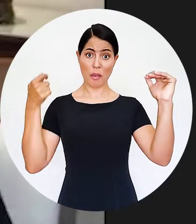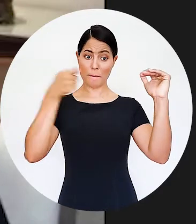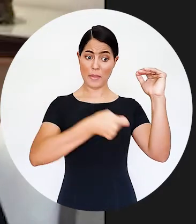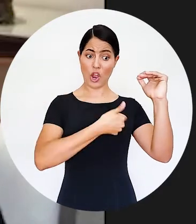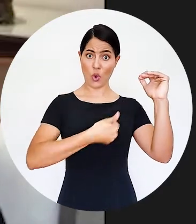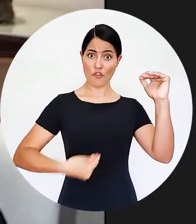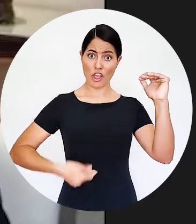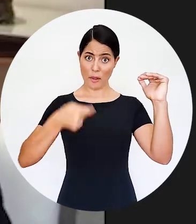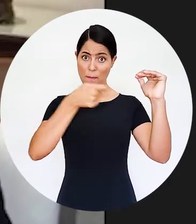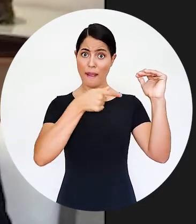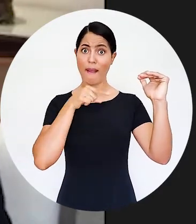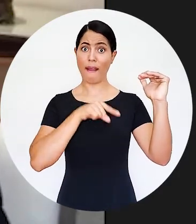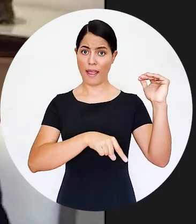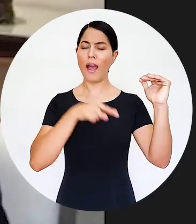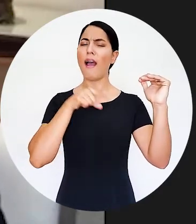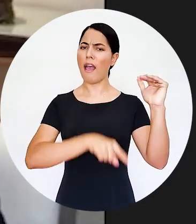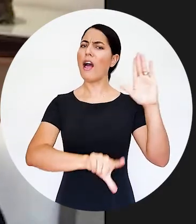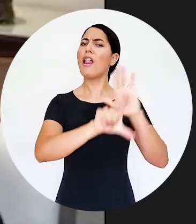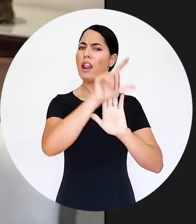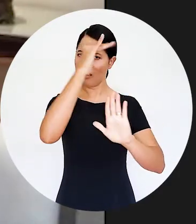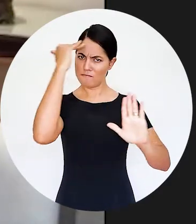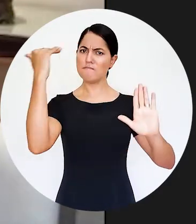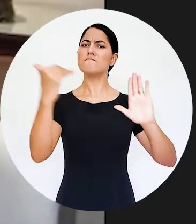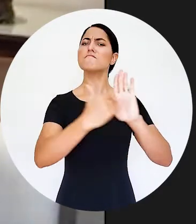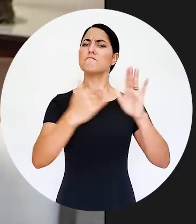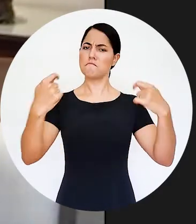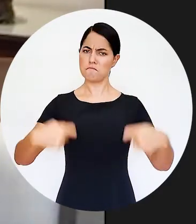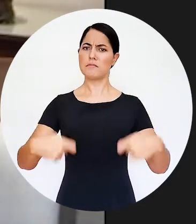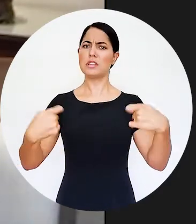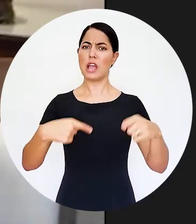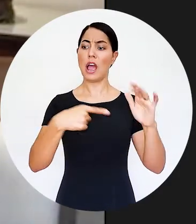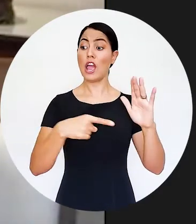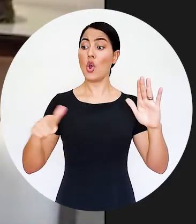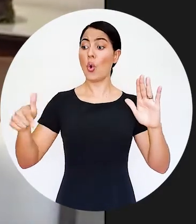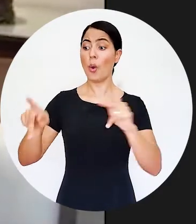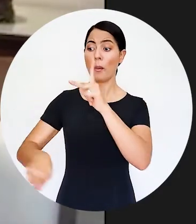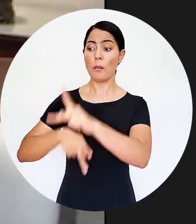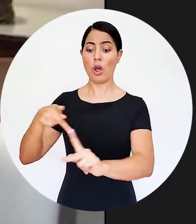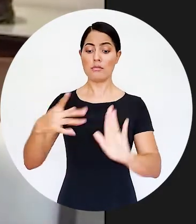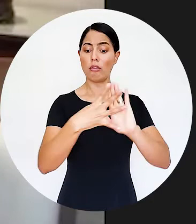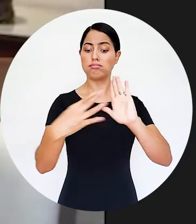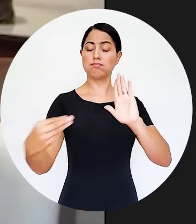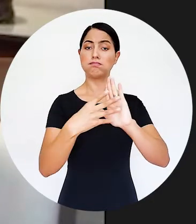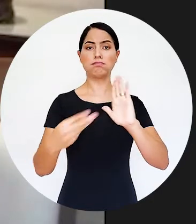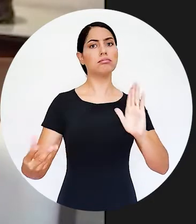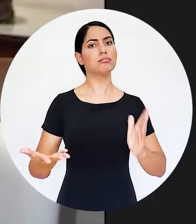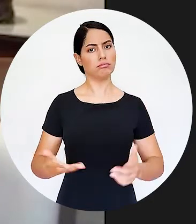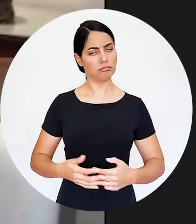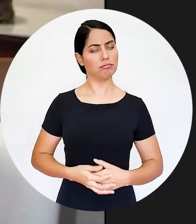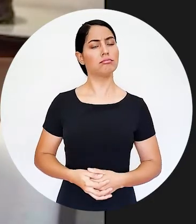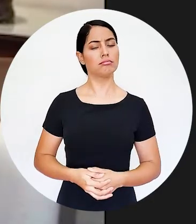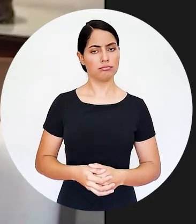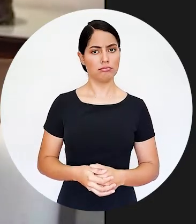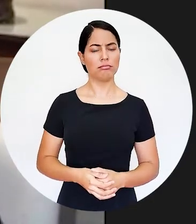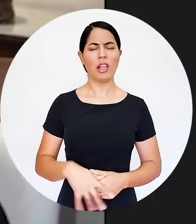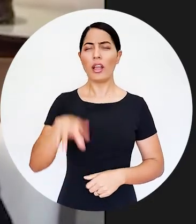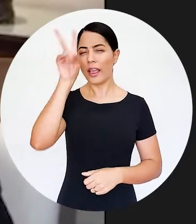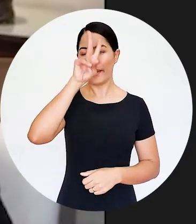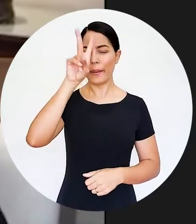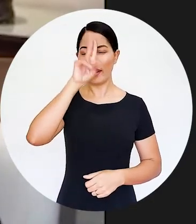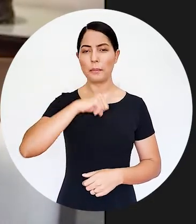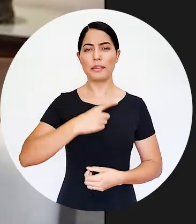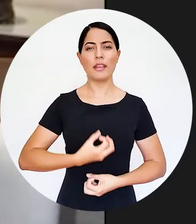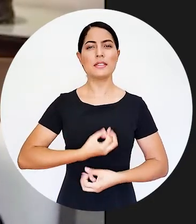poderes essas sim devem acima de tudo cumprir a lei dando exemplo Eu me recordo